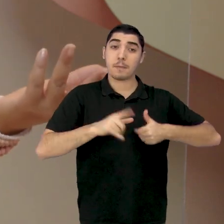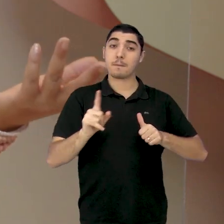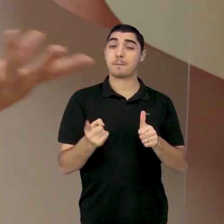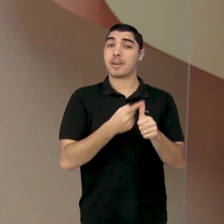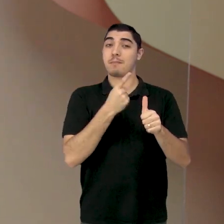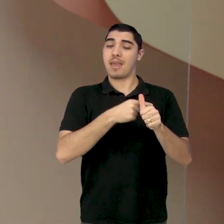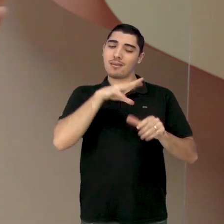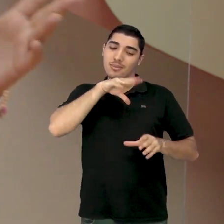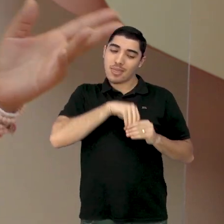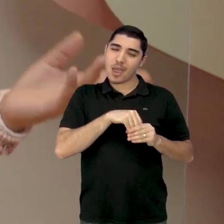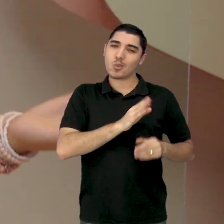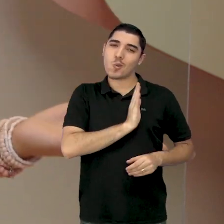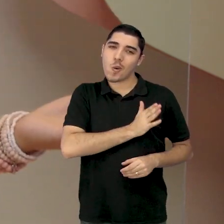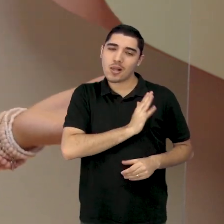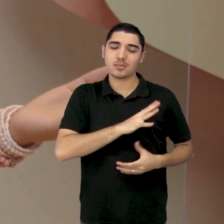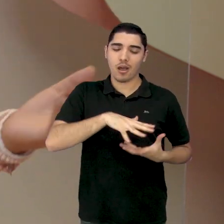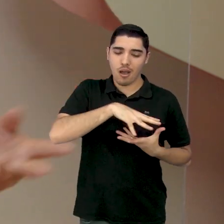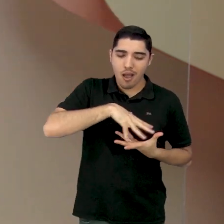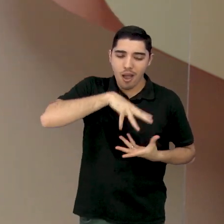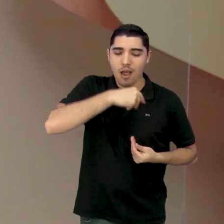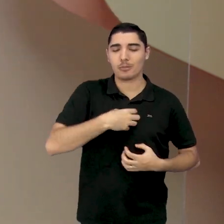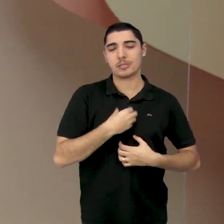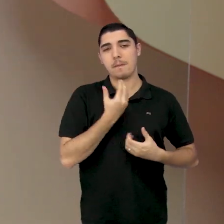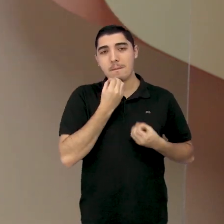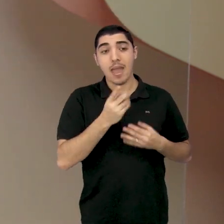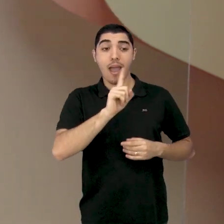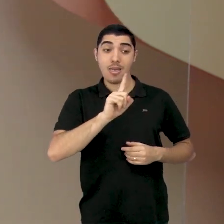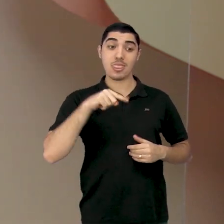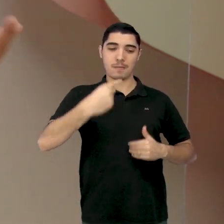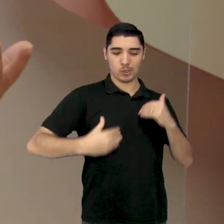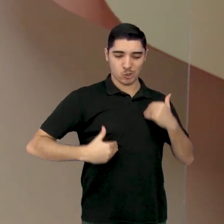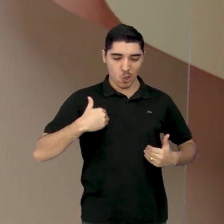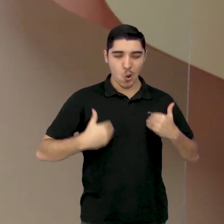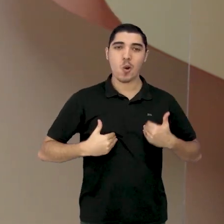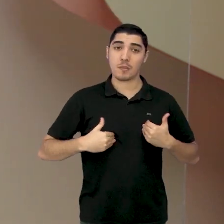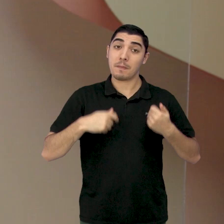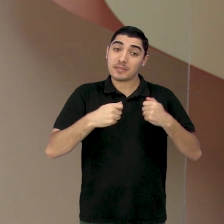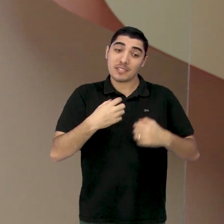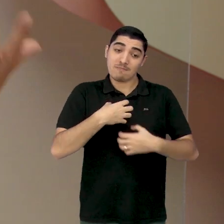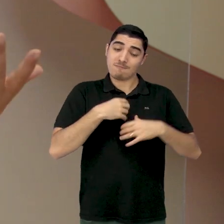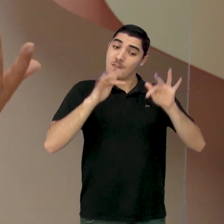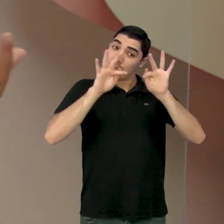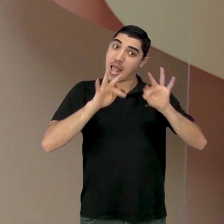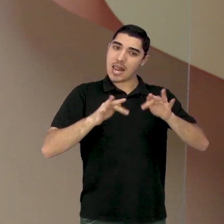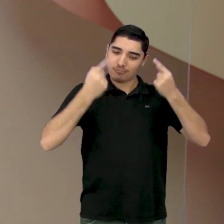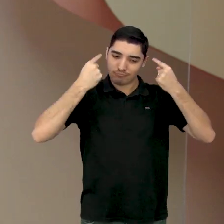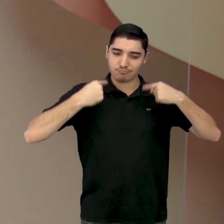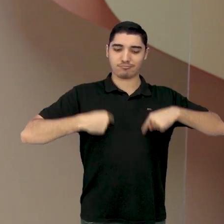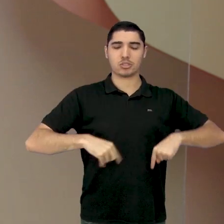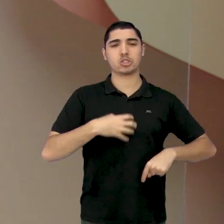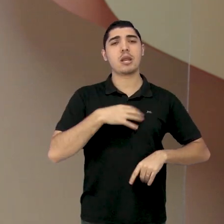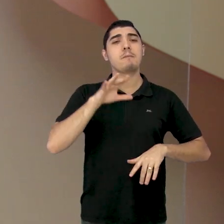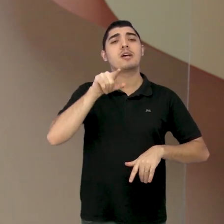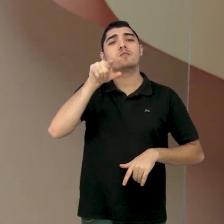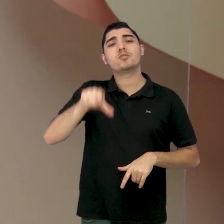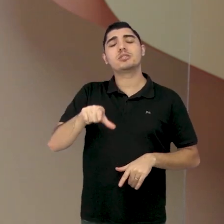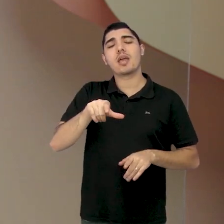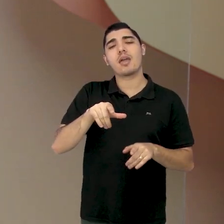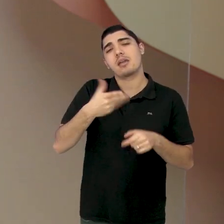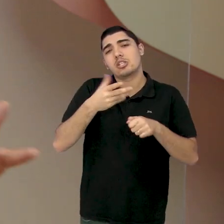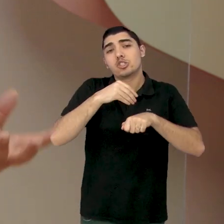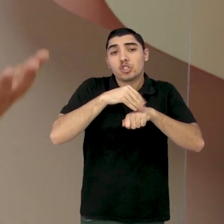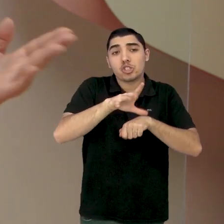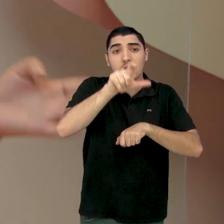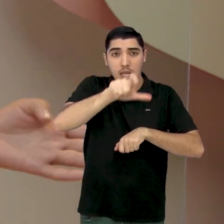do exterior, porque tudo tem que ficar em harmonia, né? Exatamente. Nós temos que ser felizes aí com as nossas condições. E o que você aconselha,